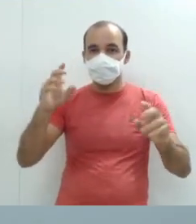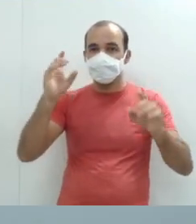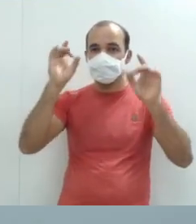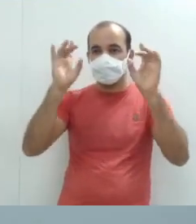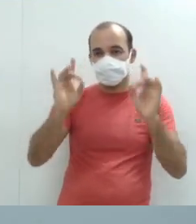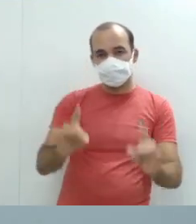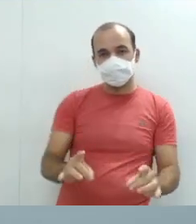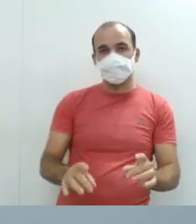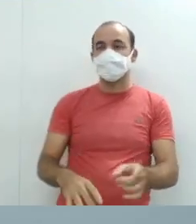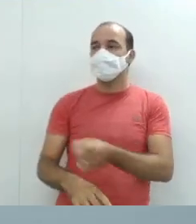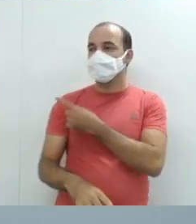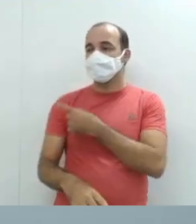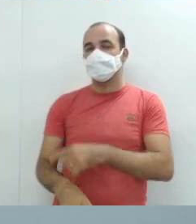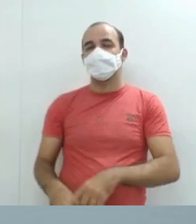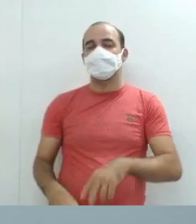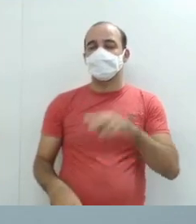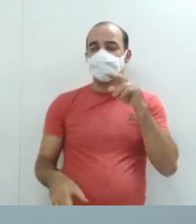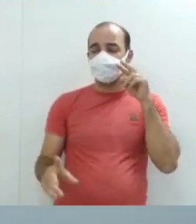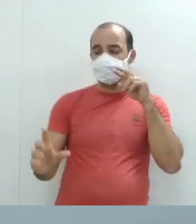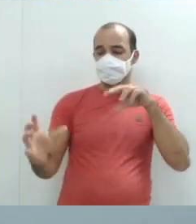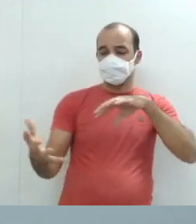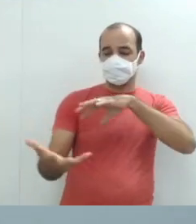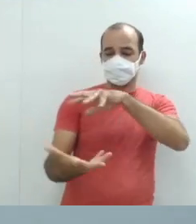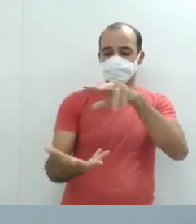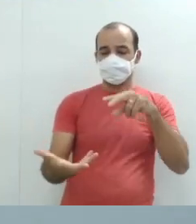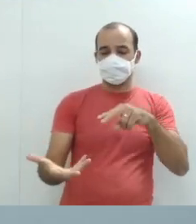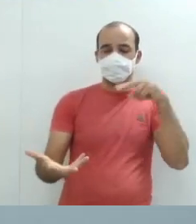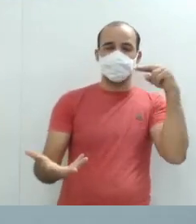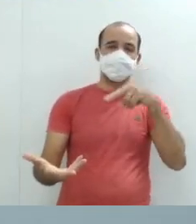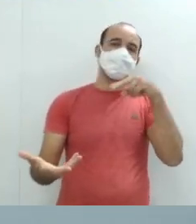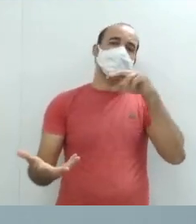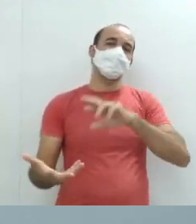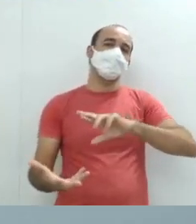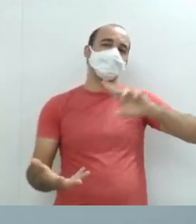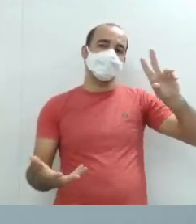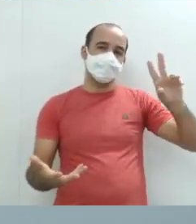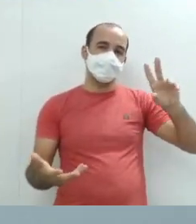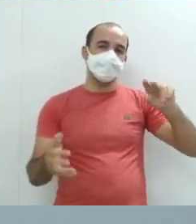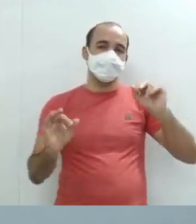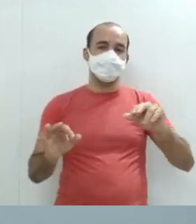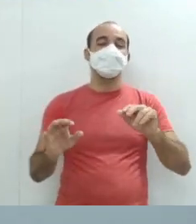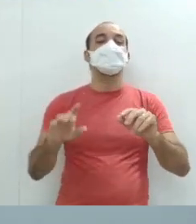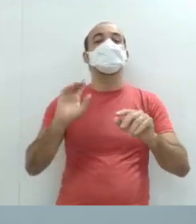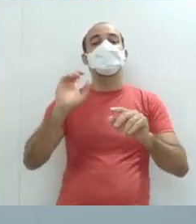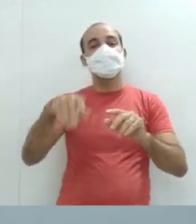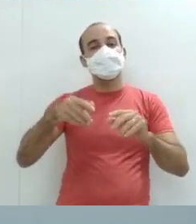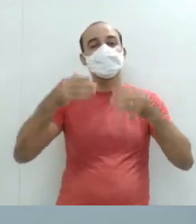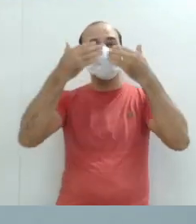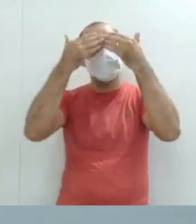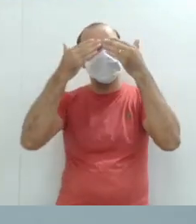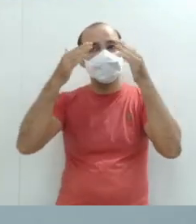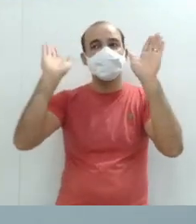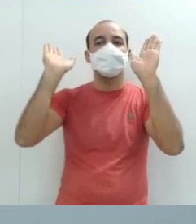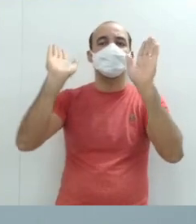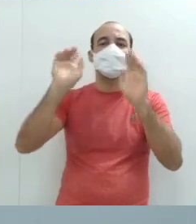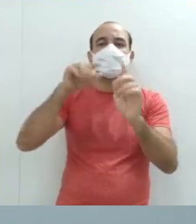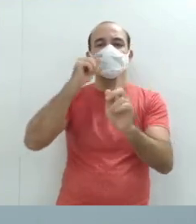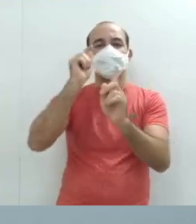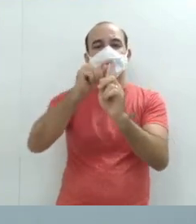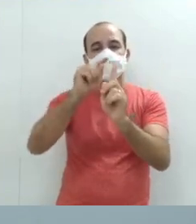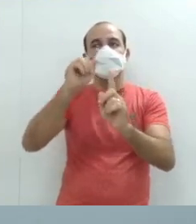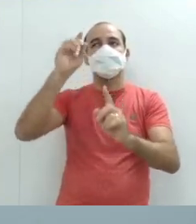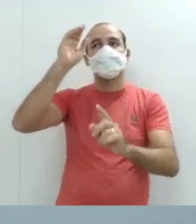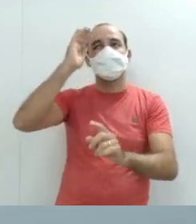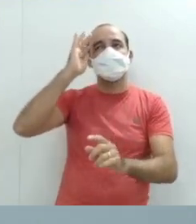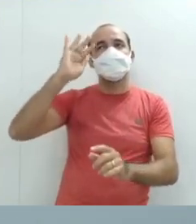o mundo com outro olhar. Esse é o grande objetivo da filosofia, né? Nos fazer questionar, buscar,